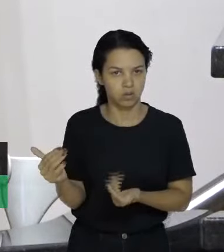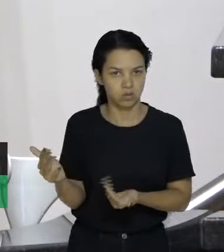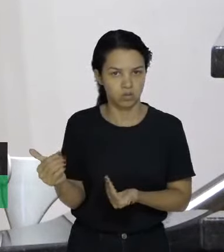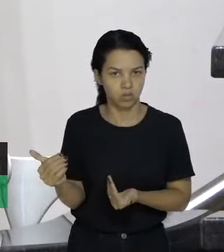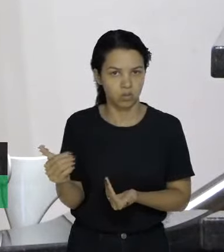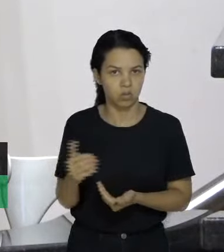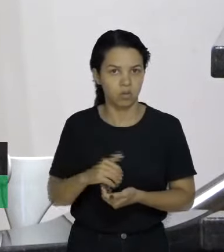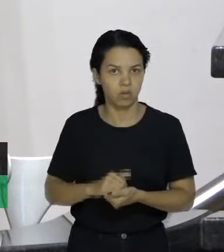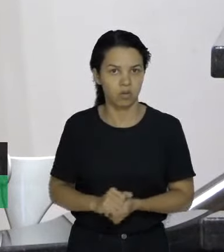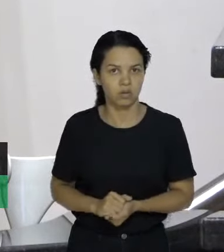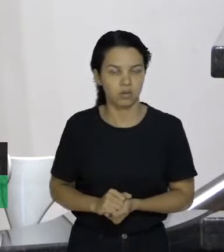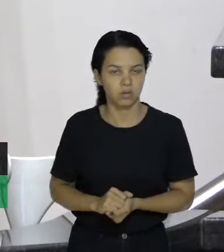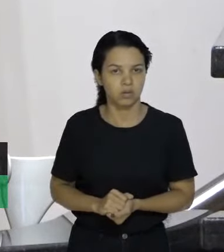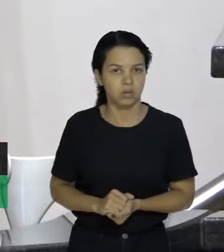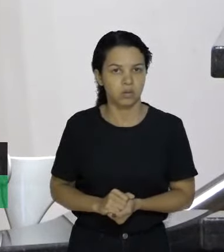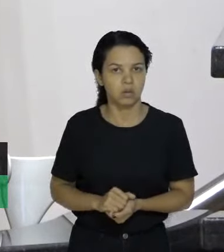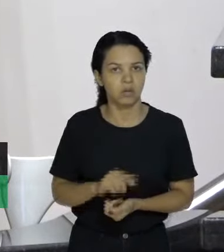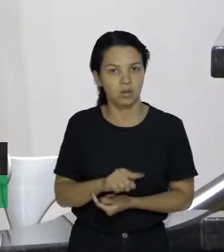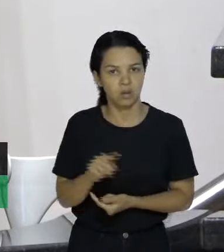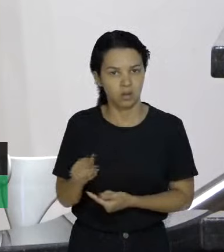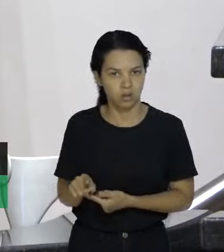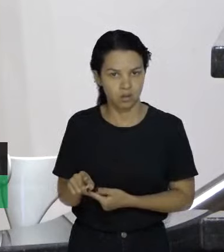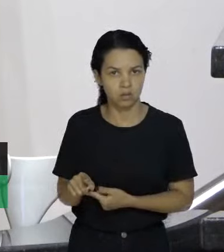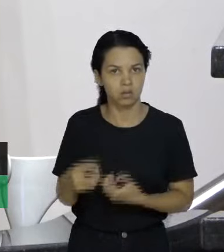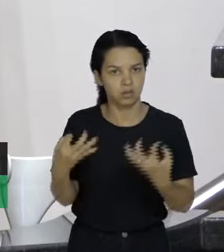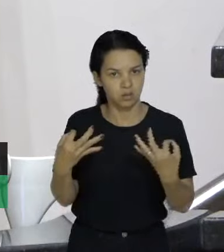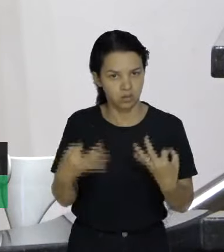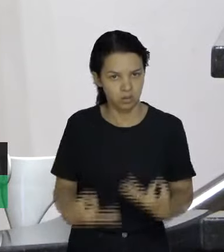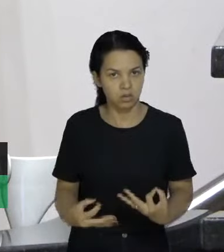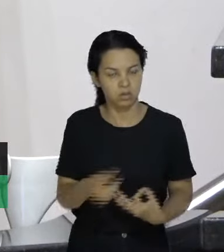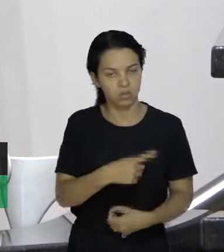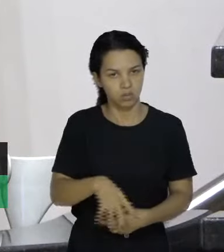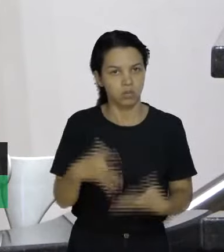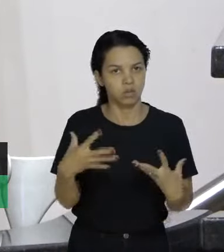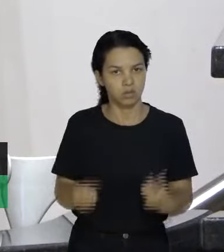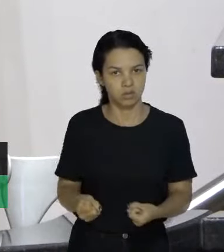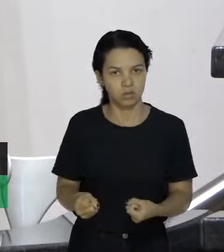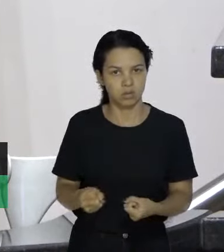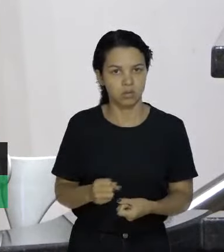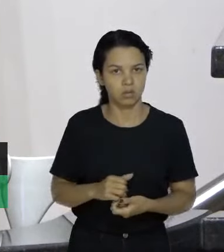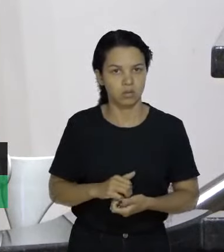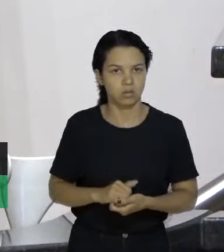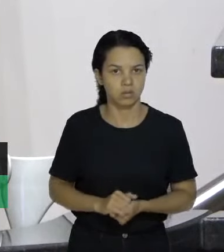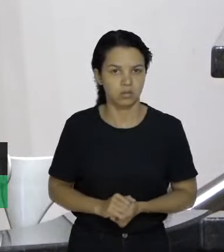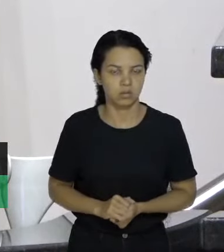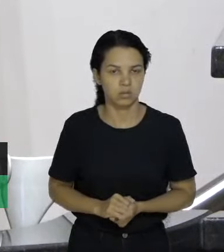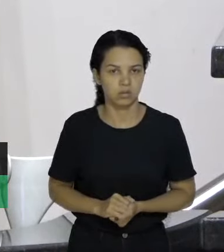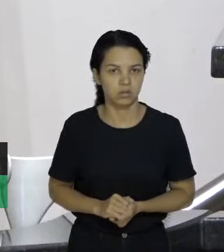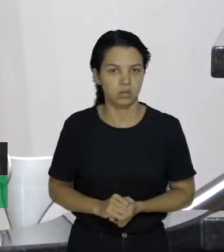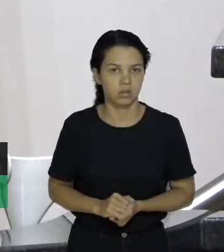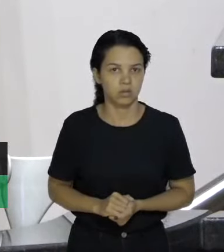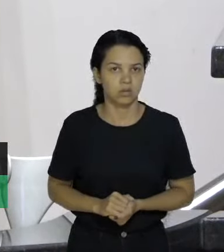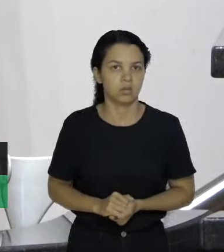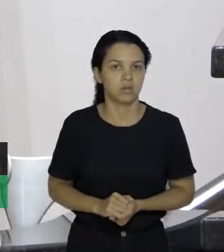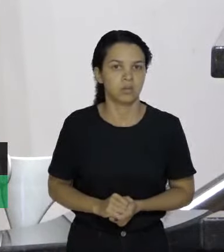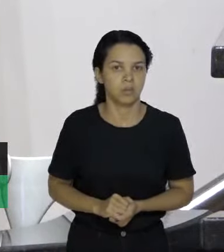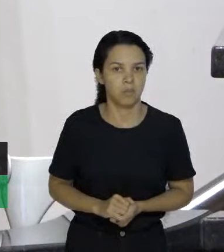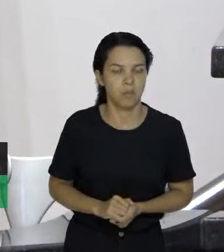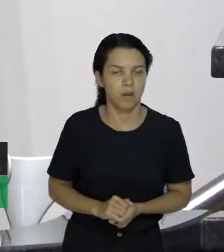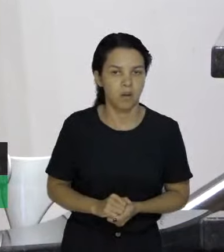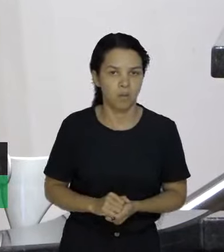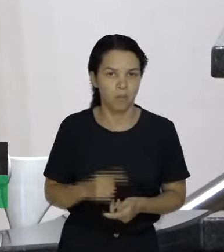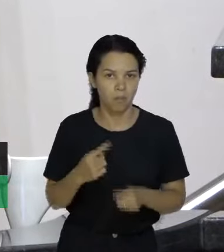são perfeitamente cabíveis e aceitáveis mas não o fato de Simplesmente por ter